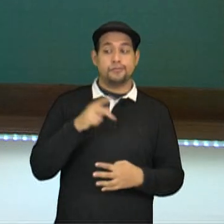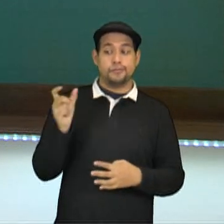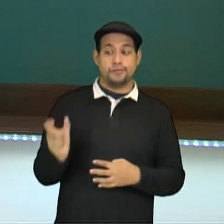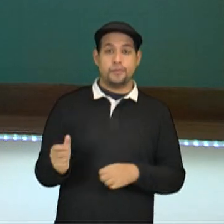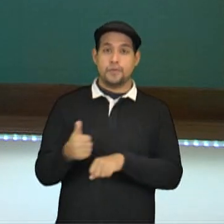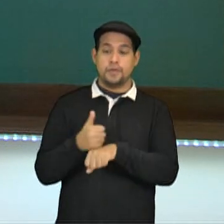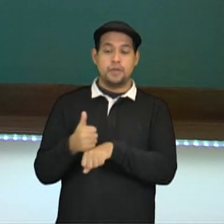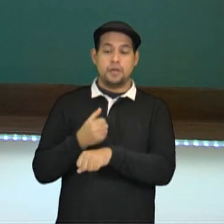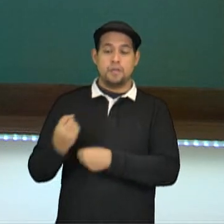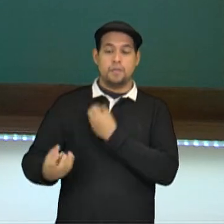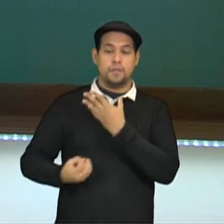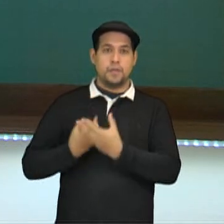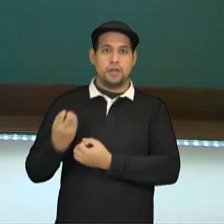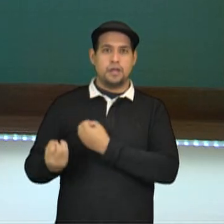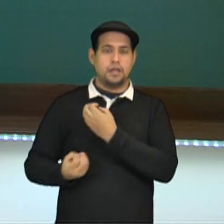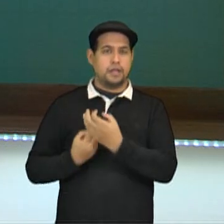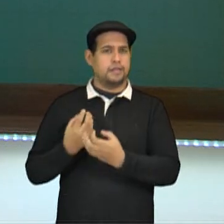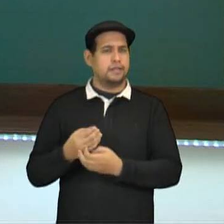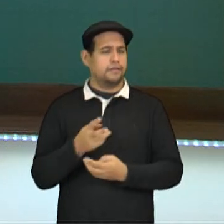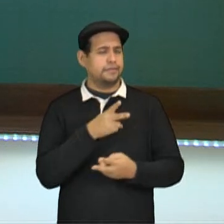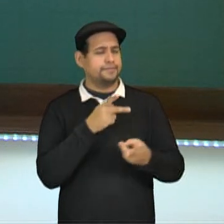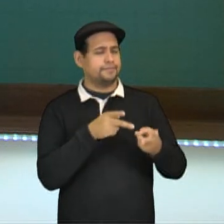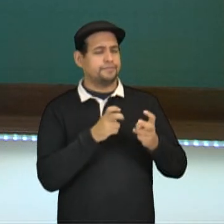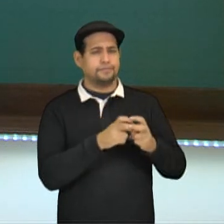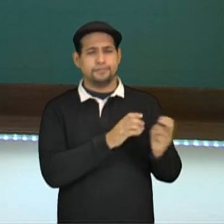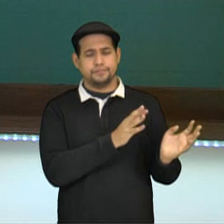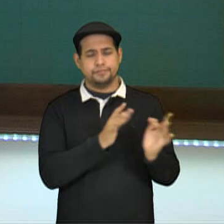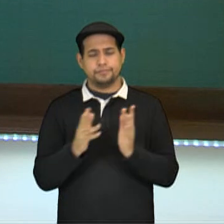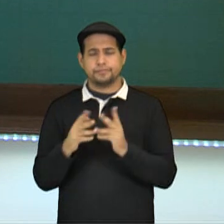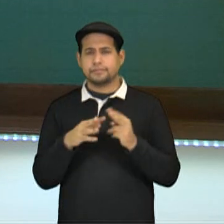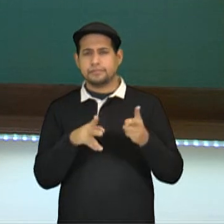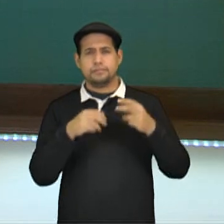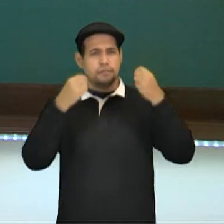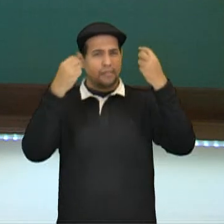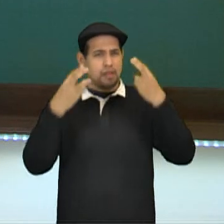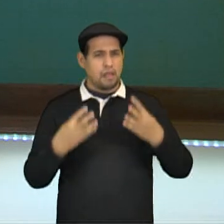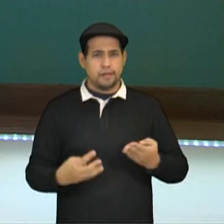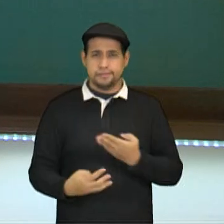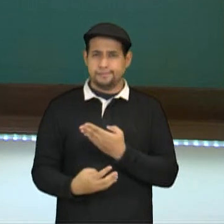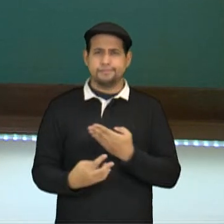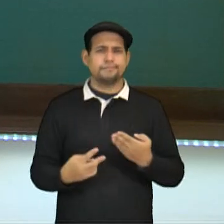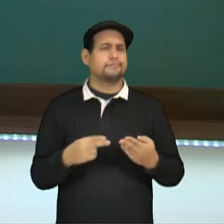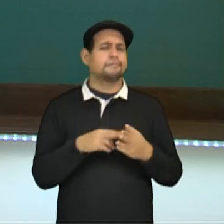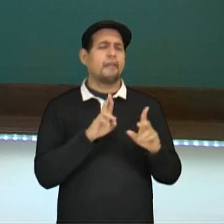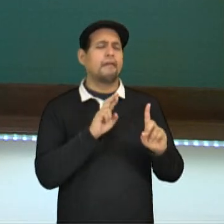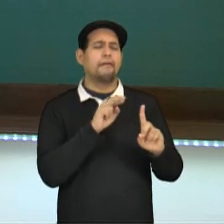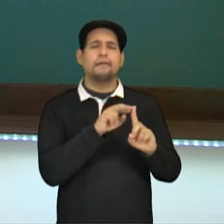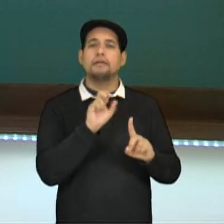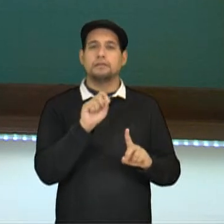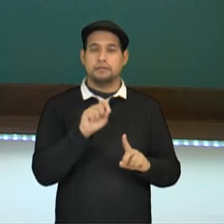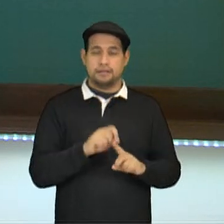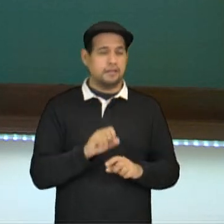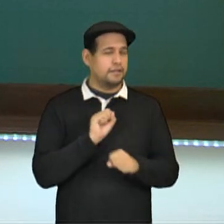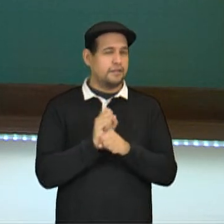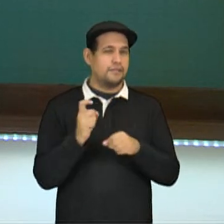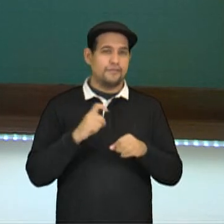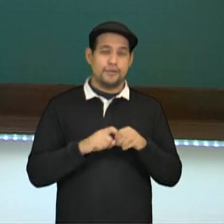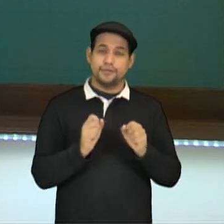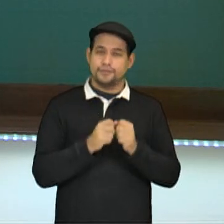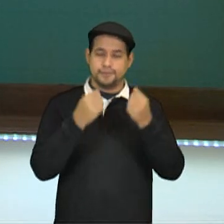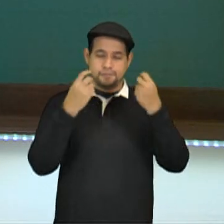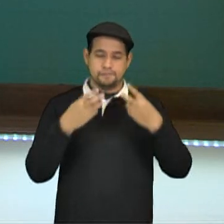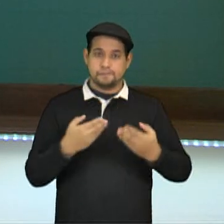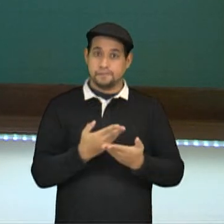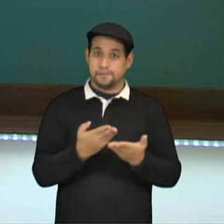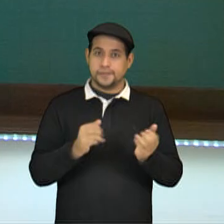poeta. Então vamos lá procurar uma passagem de tempo e vamos explicar aqui a que se refere essa passagem. Eu volto já já